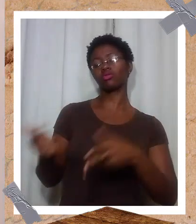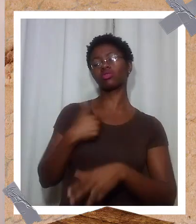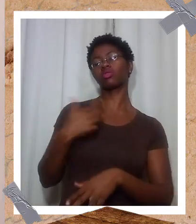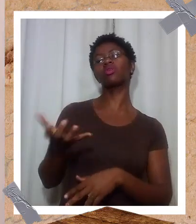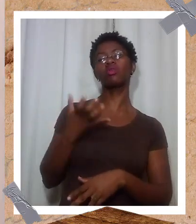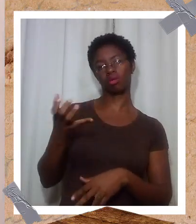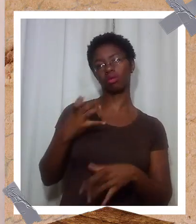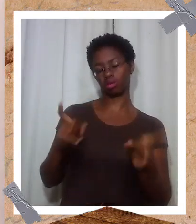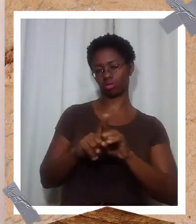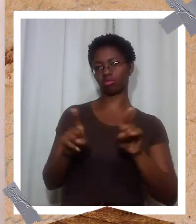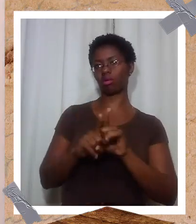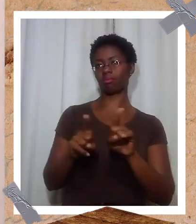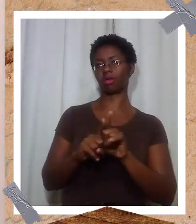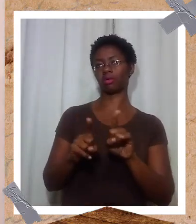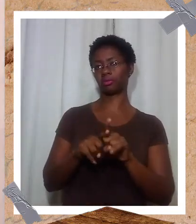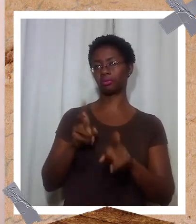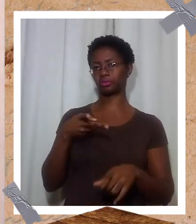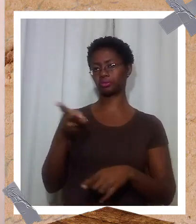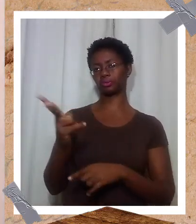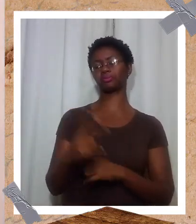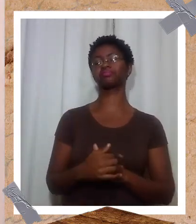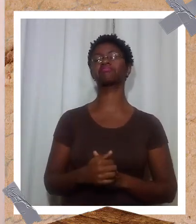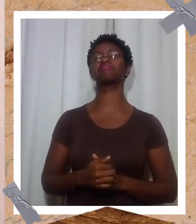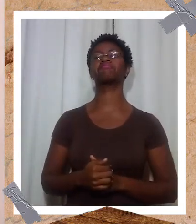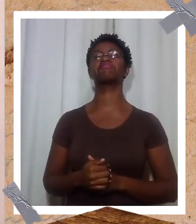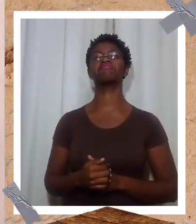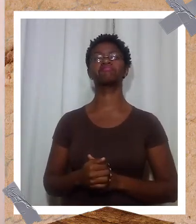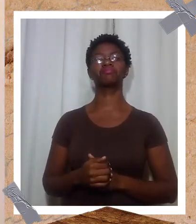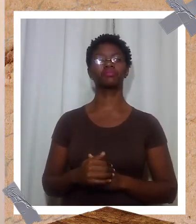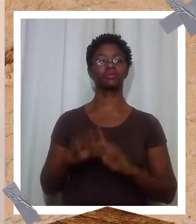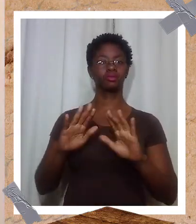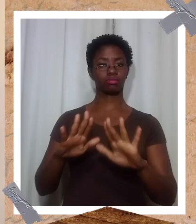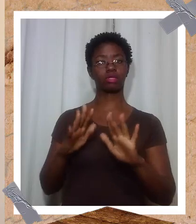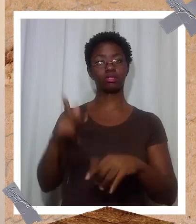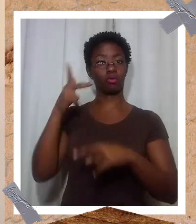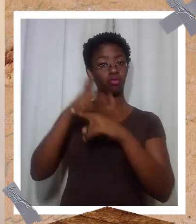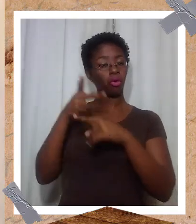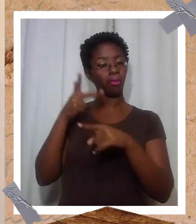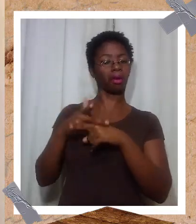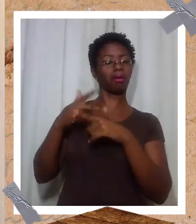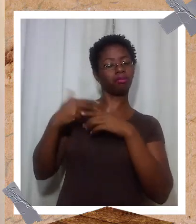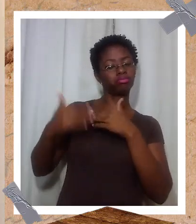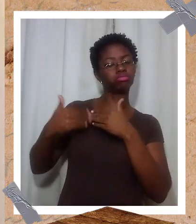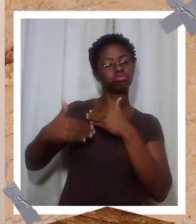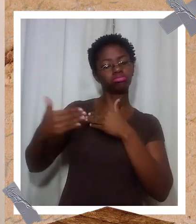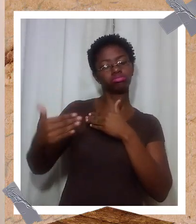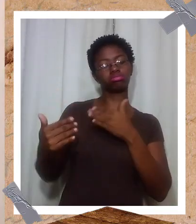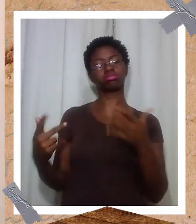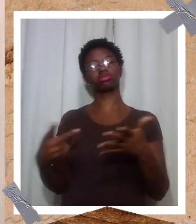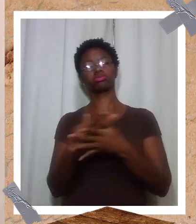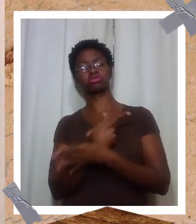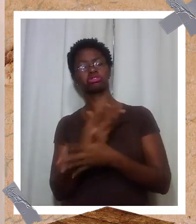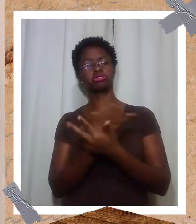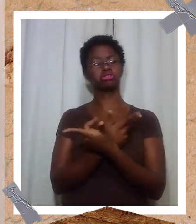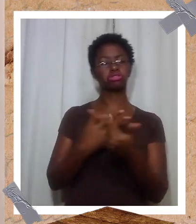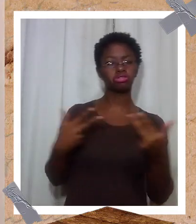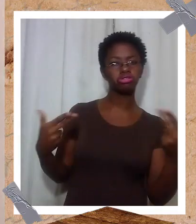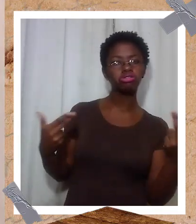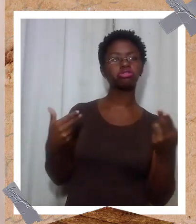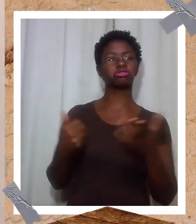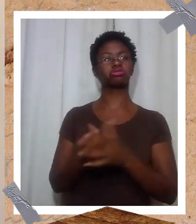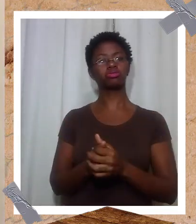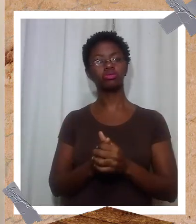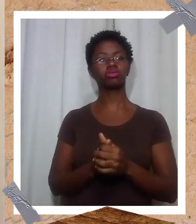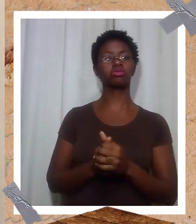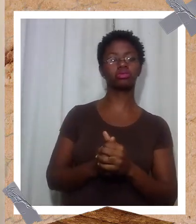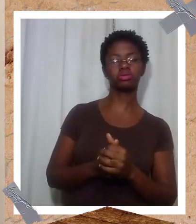ainda com muita tristeza. Então, quando o documentário começou a ser processado, tudo começou a acontecer, Londres, aquela